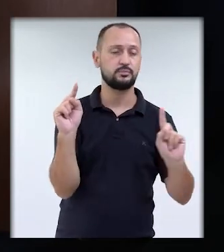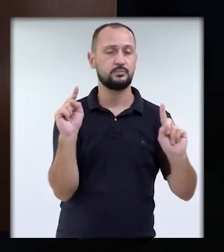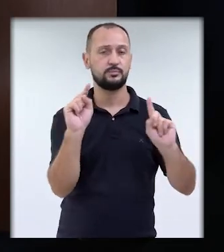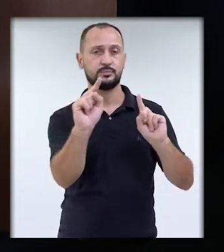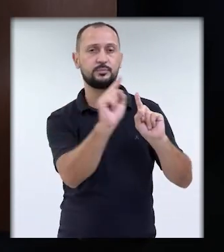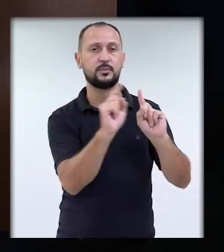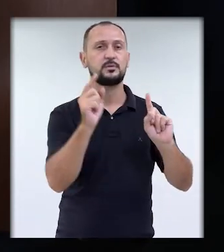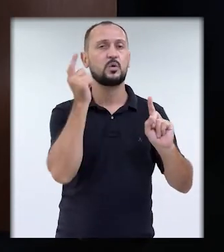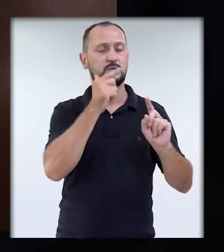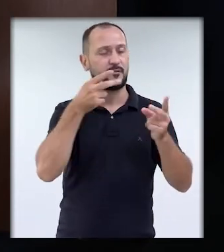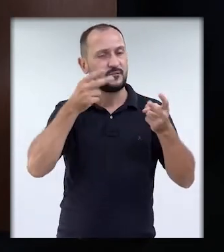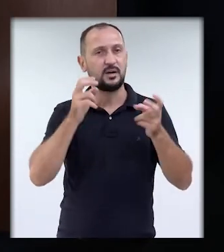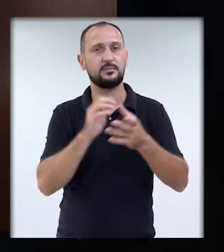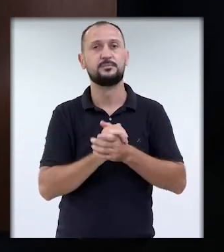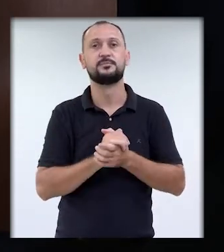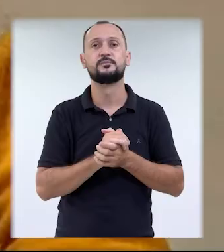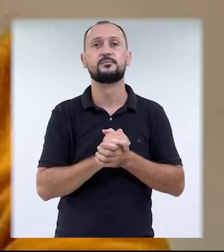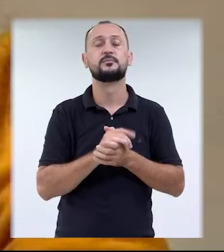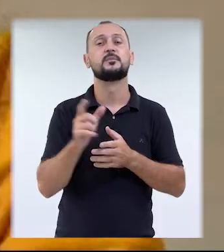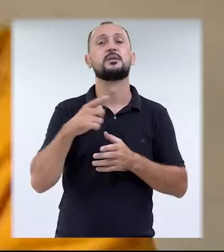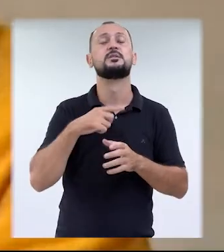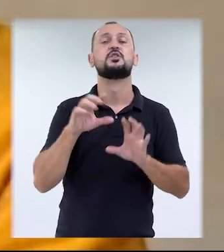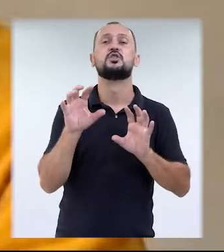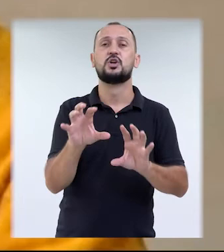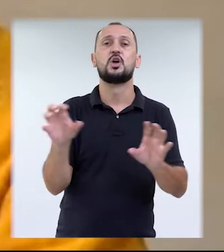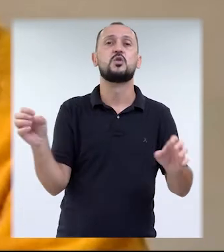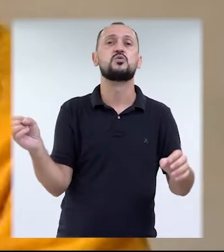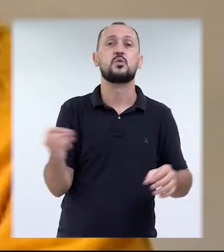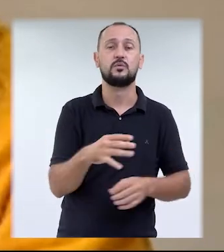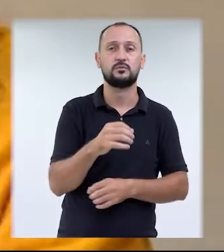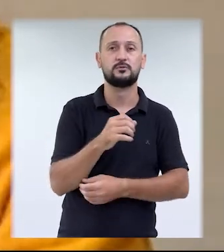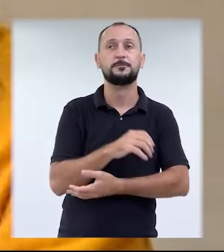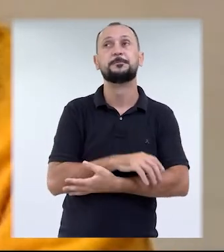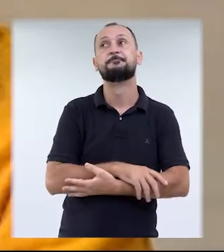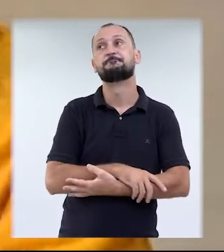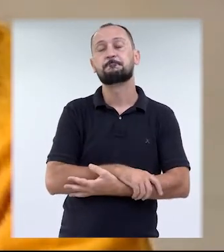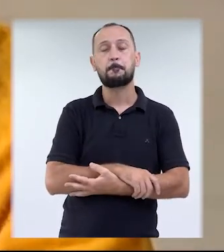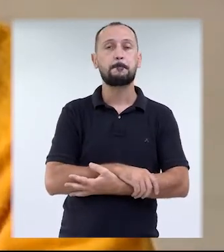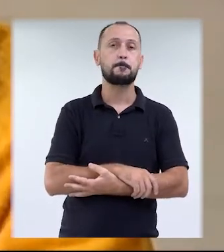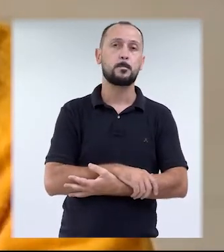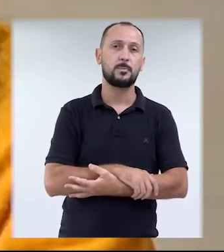às outras são visíveis? Nesse novo formato, a gente